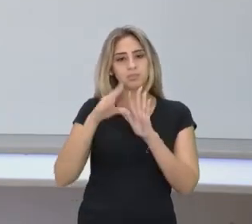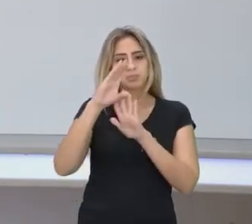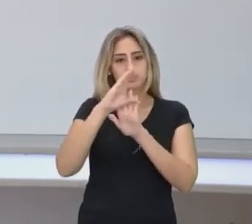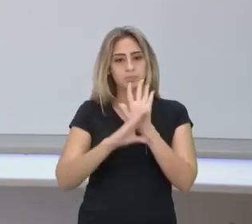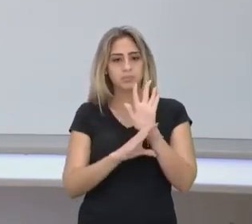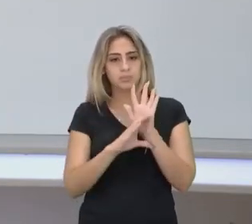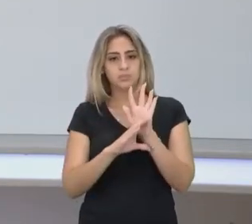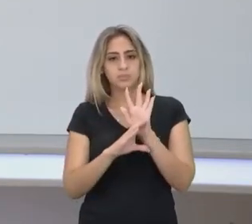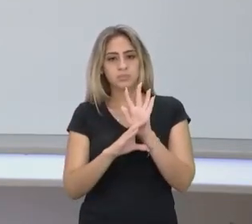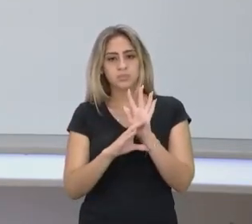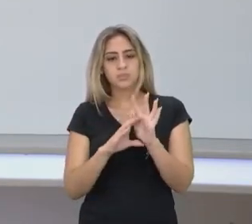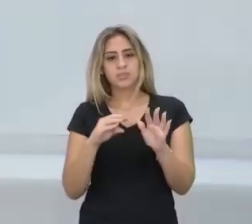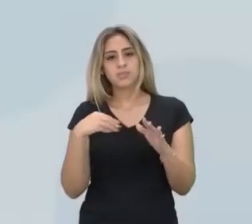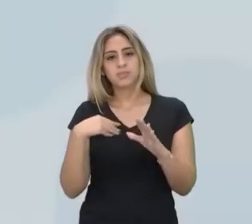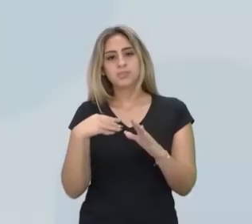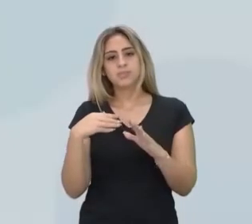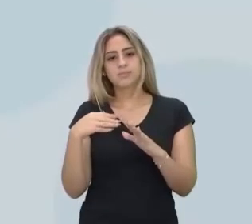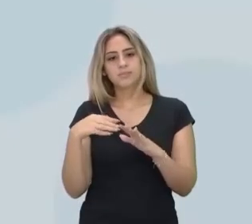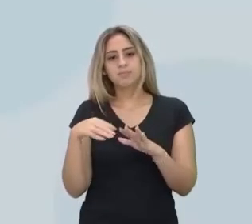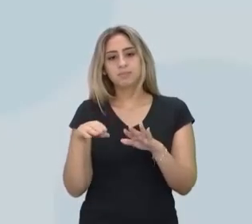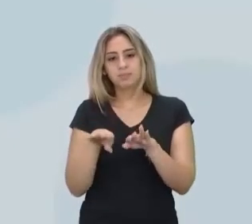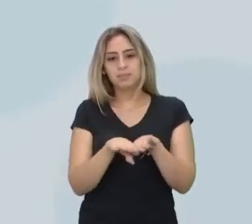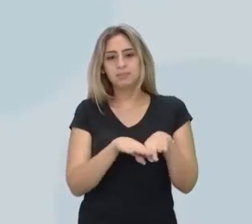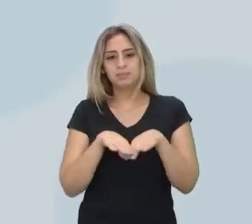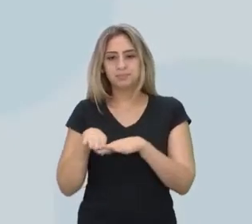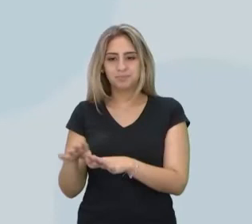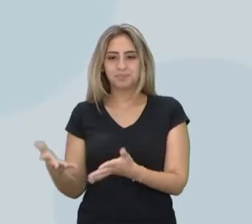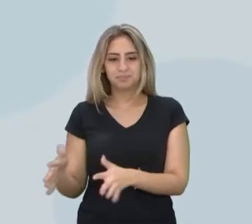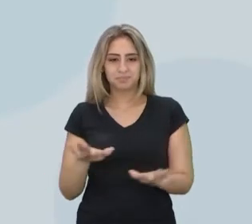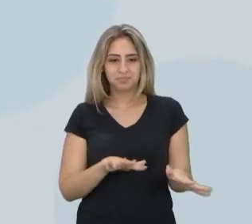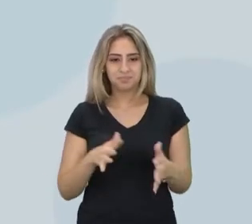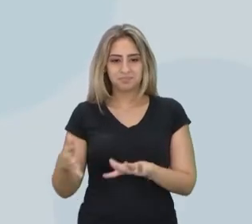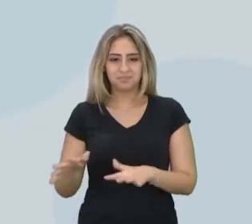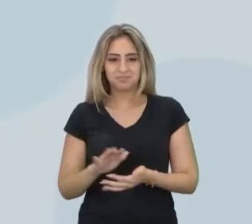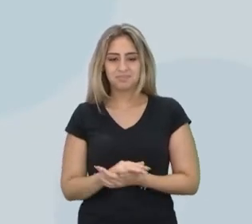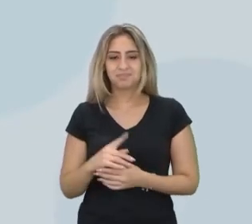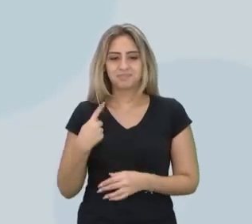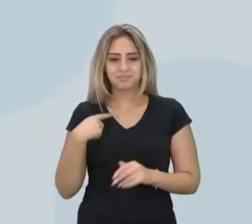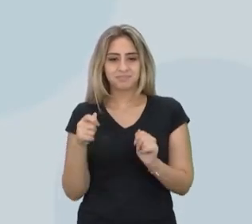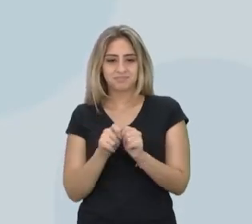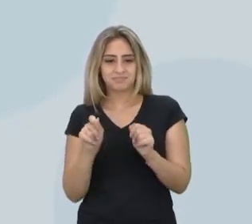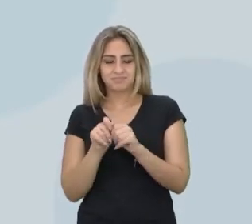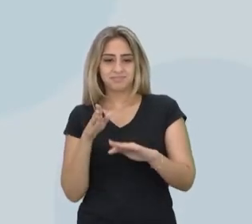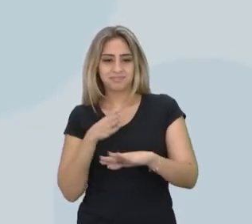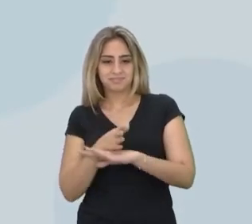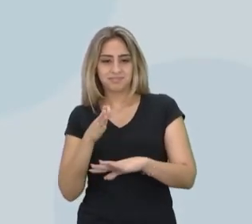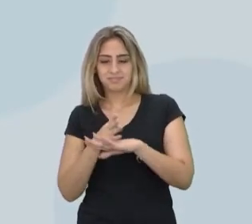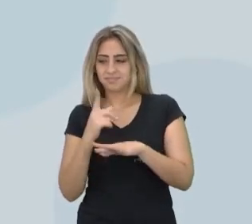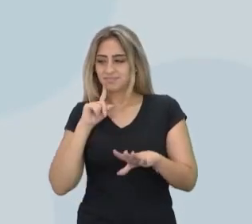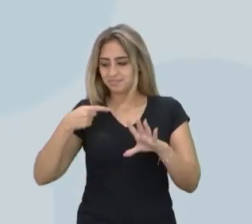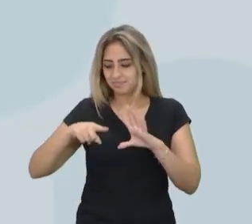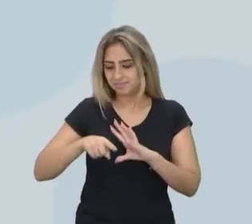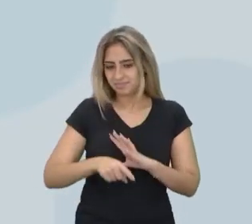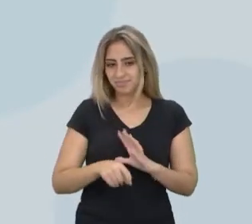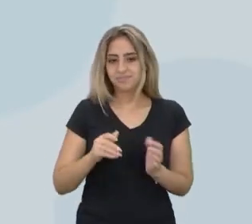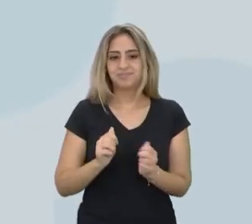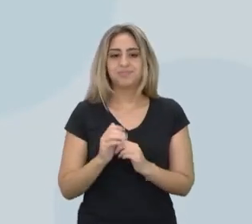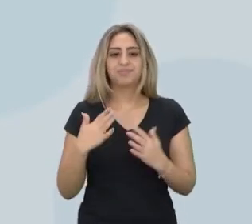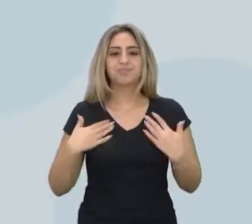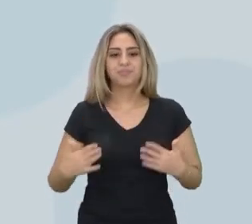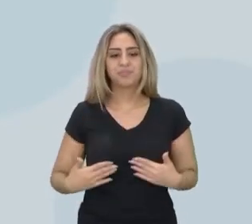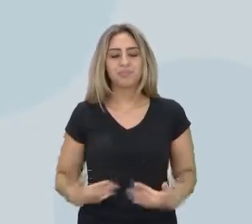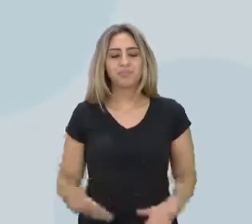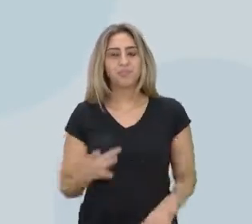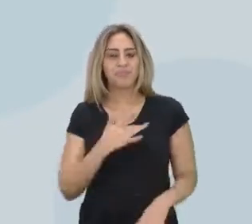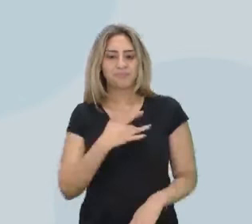curricular Equilíbrio em Movimento. Esse componente curricular, ele faz parte do aprofundamento Corpo,